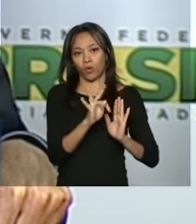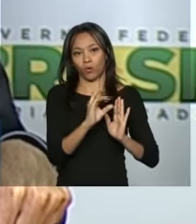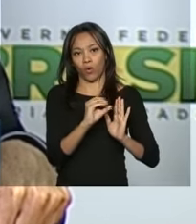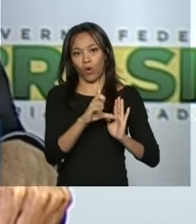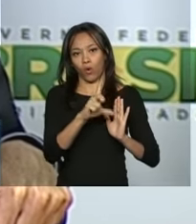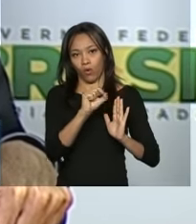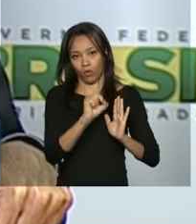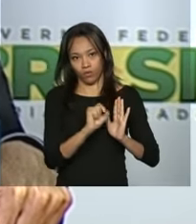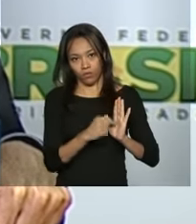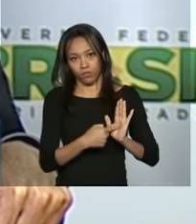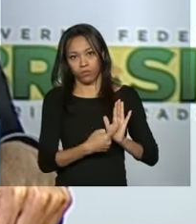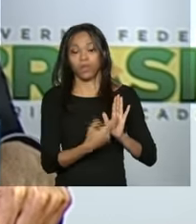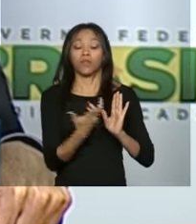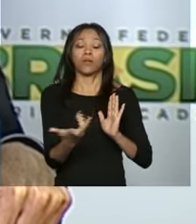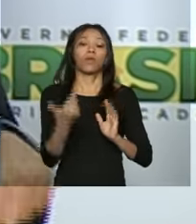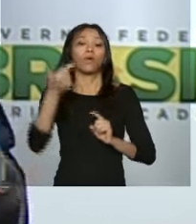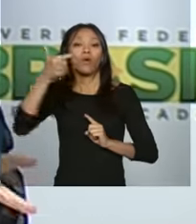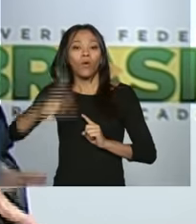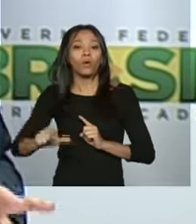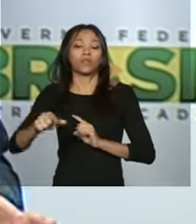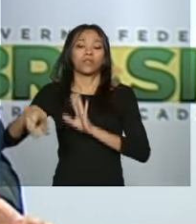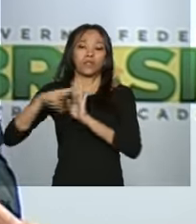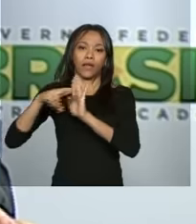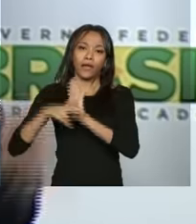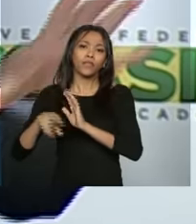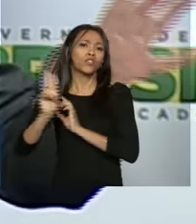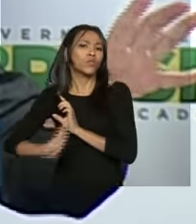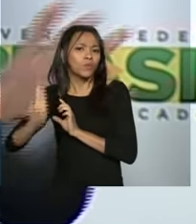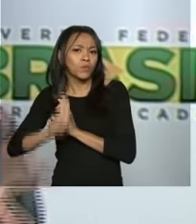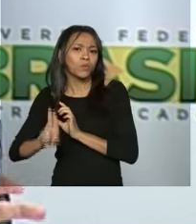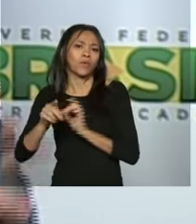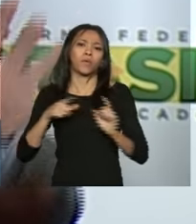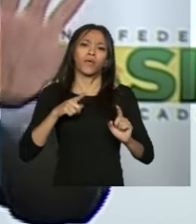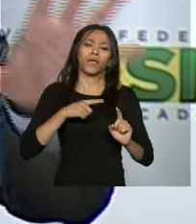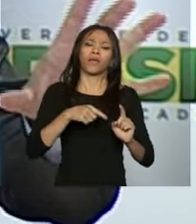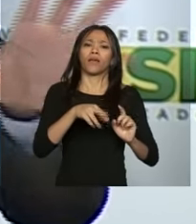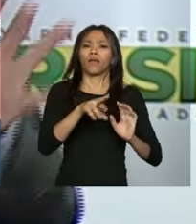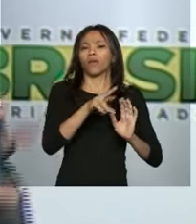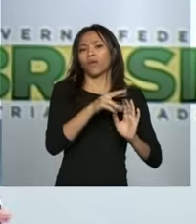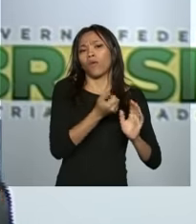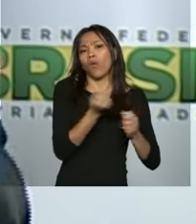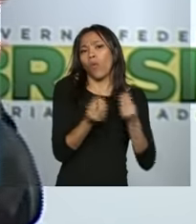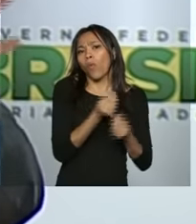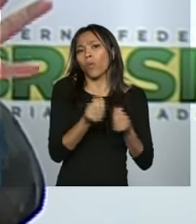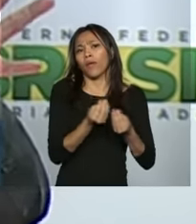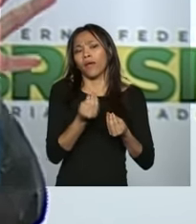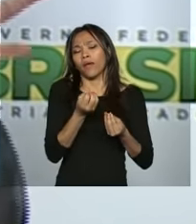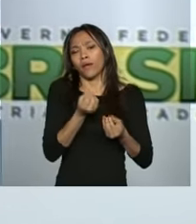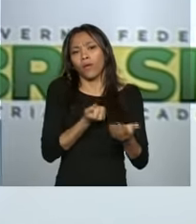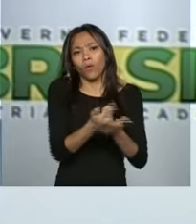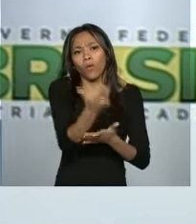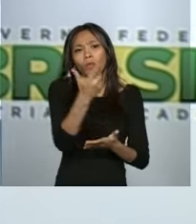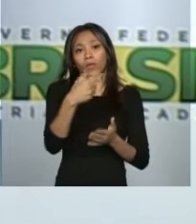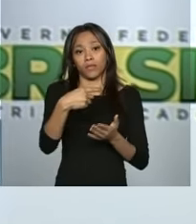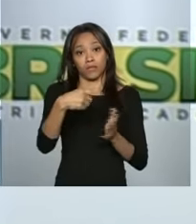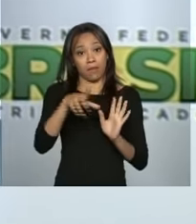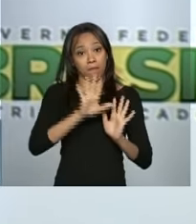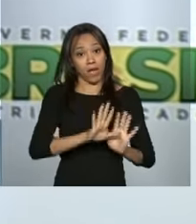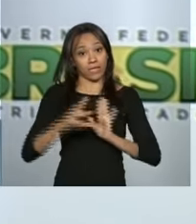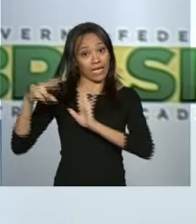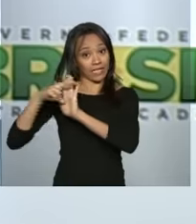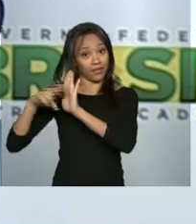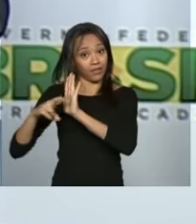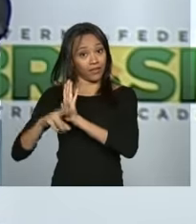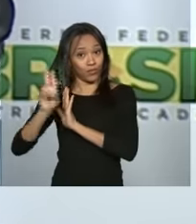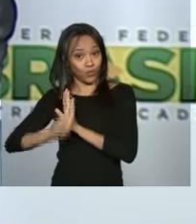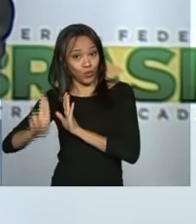de uso para indicação porque as boas práticas nó são como é que compra como é que armazena como é que distribui nas normas de uso nós estamos